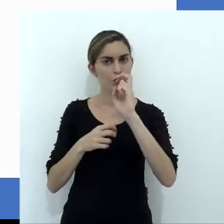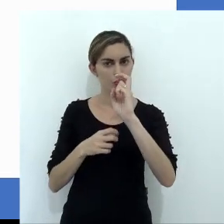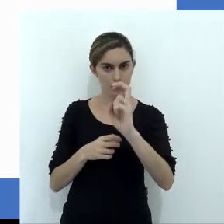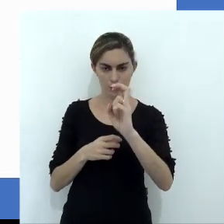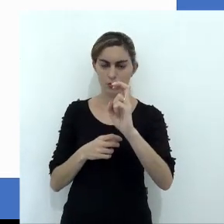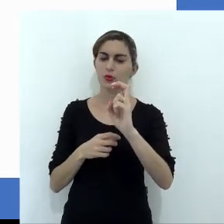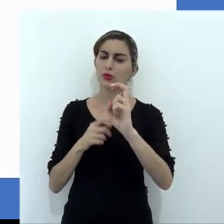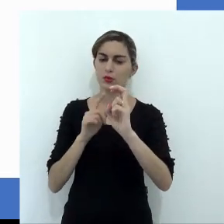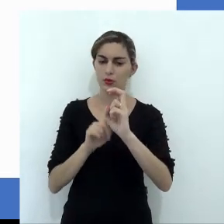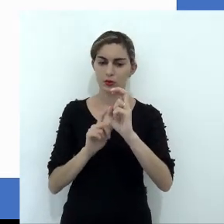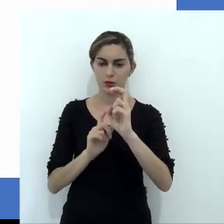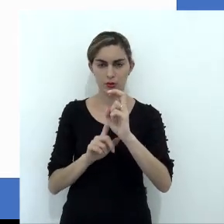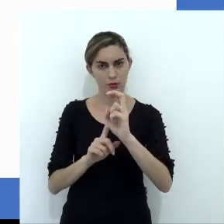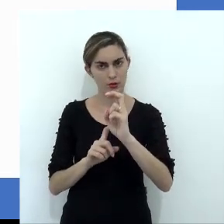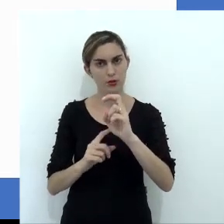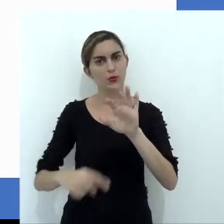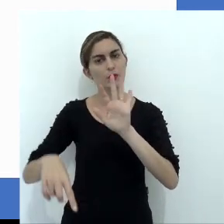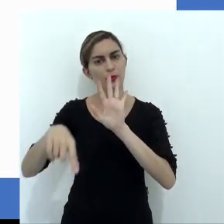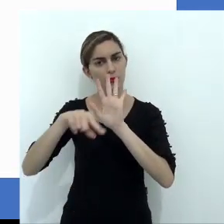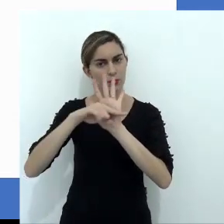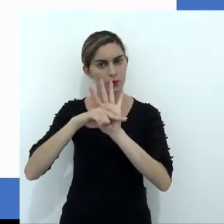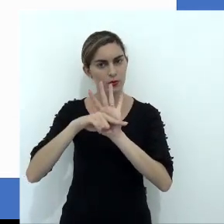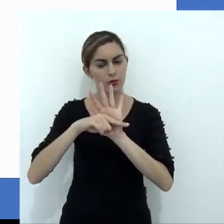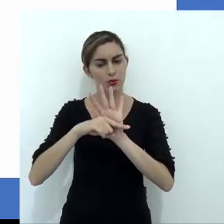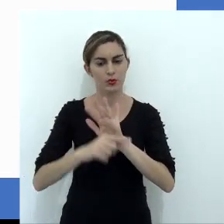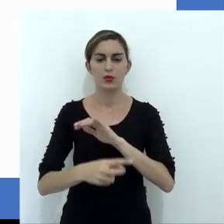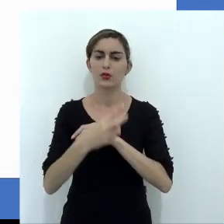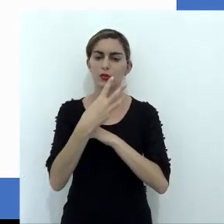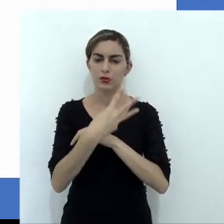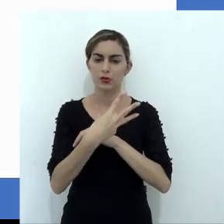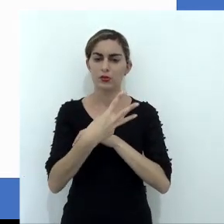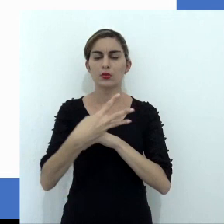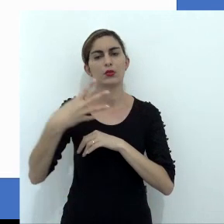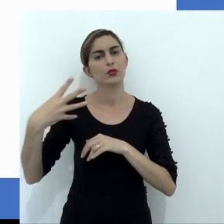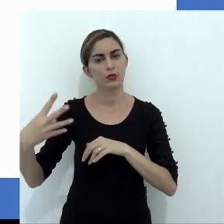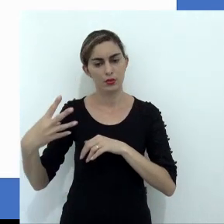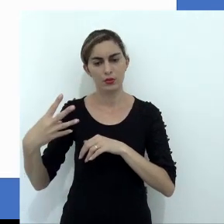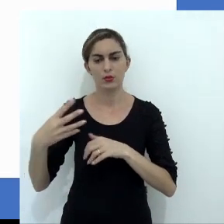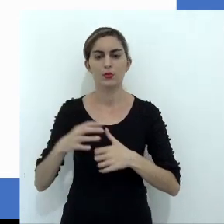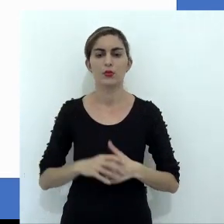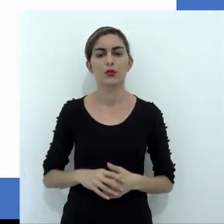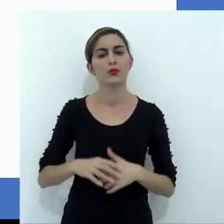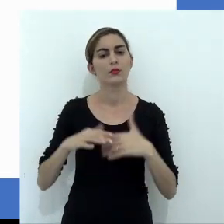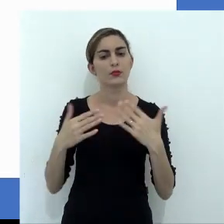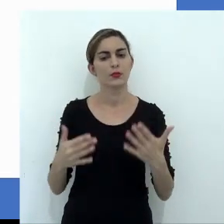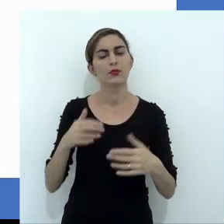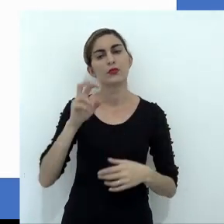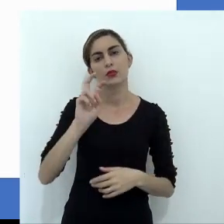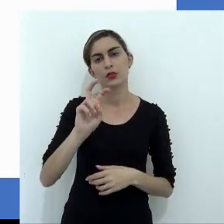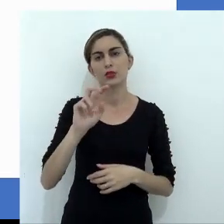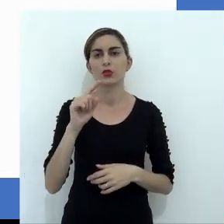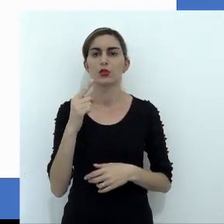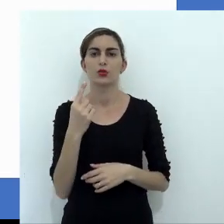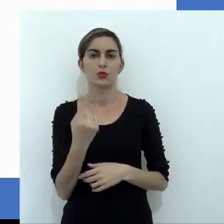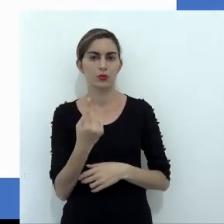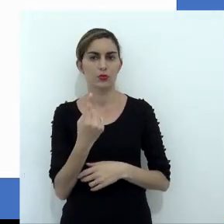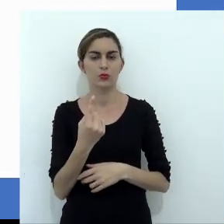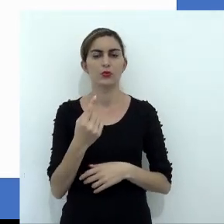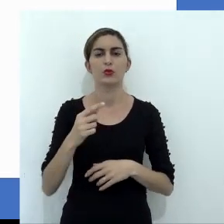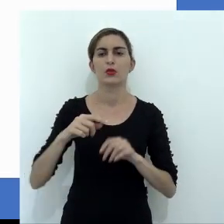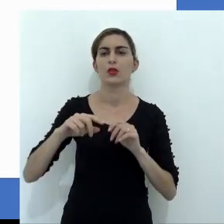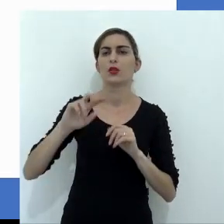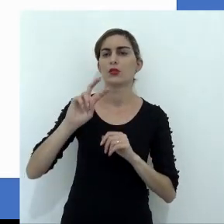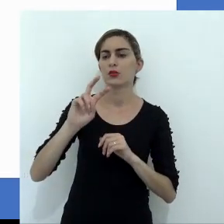total de funcionários, que é 85, e subtrair da quantidade de homens que a gente calculou. Então está aí, 85